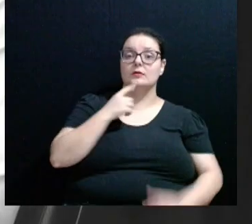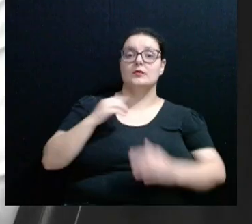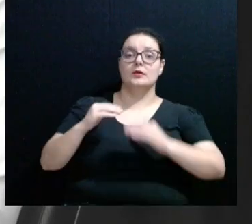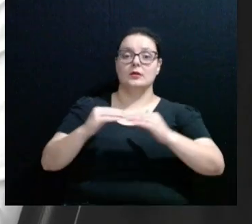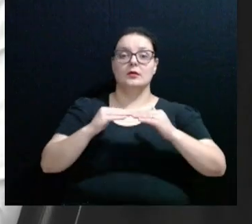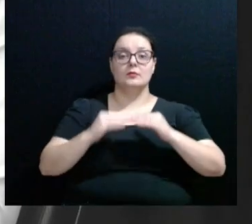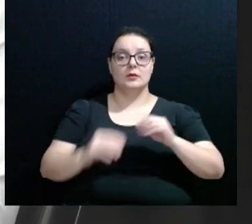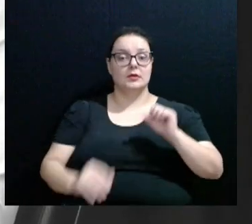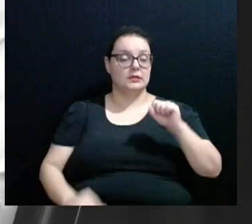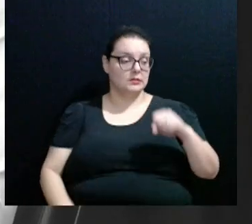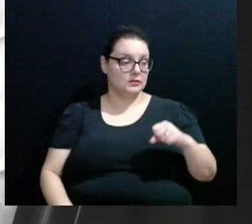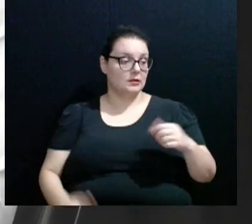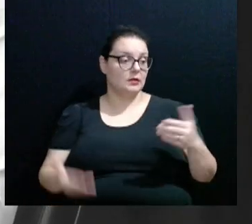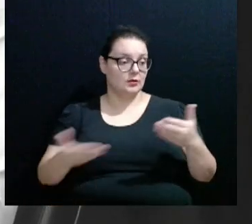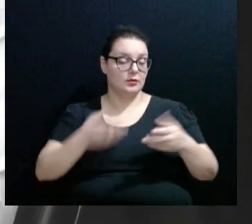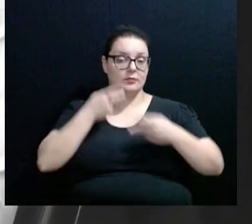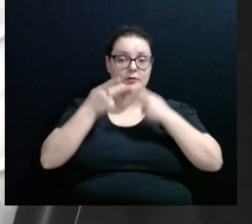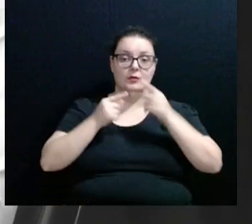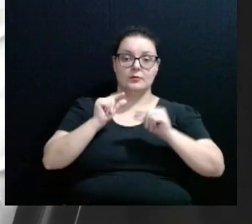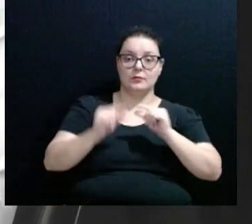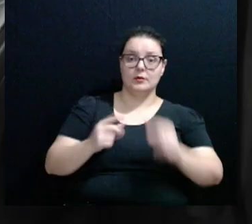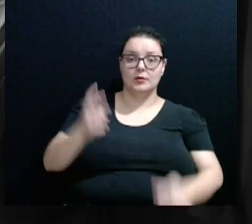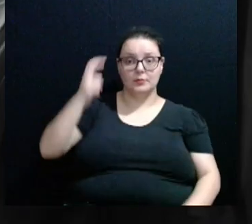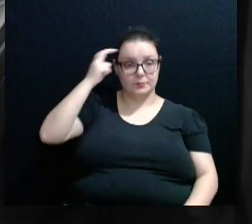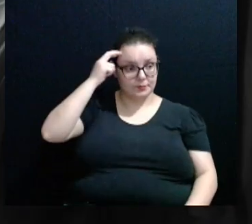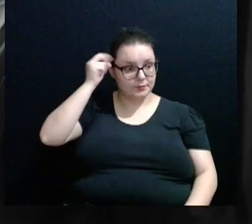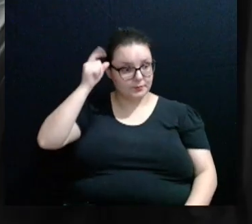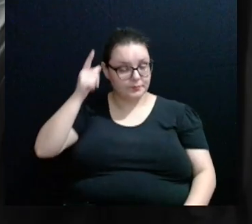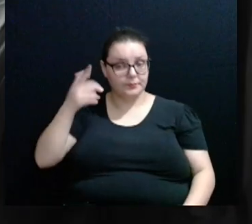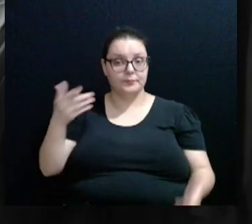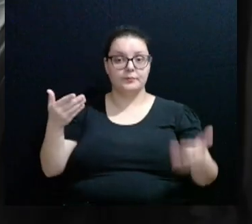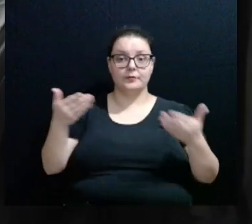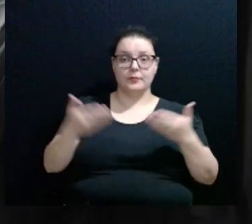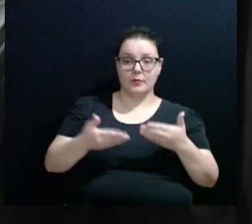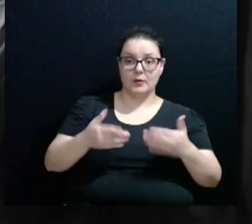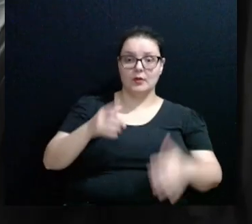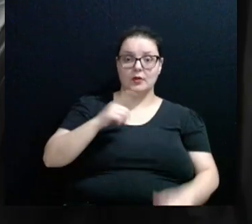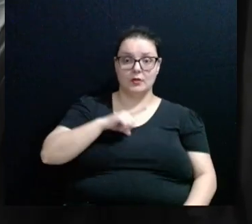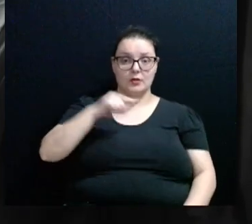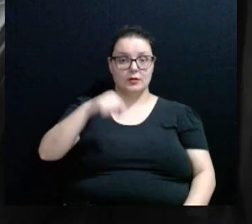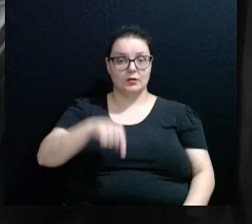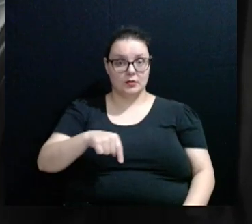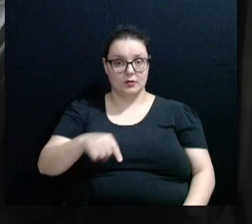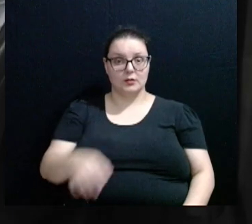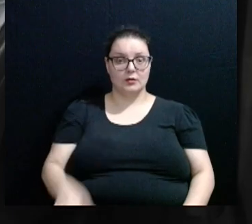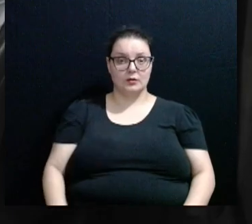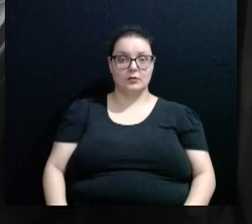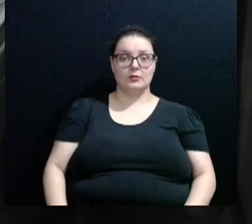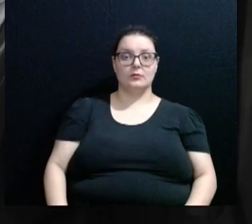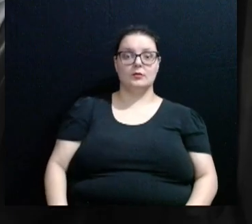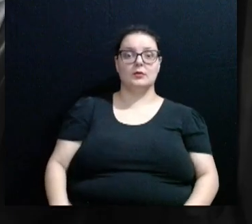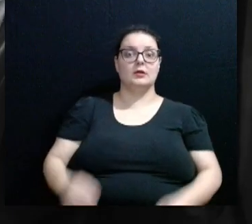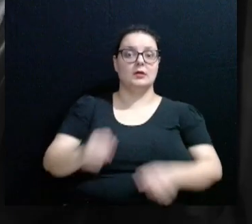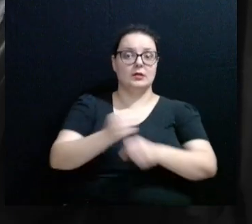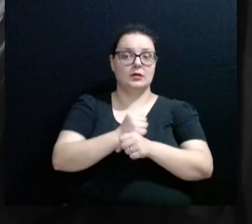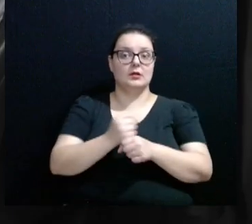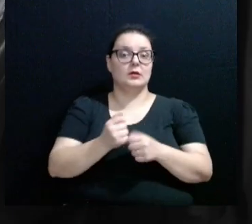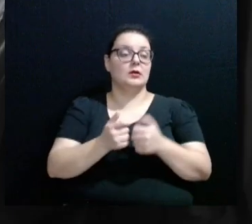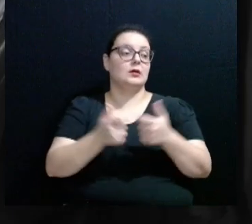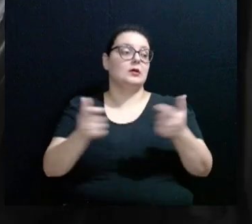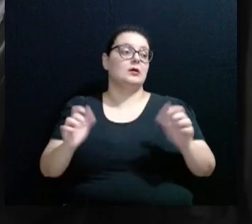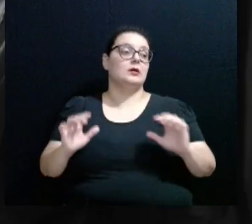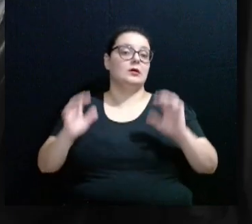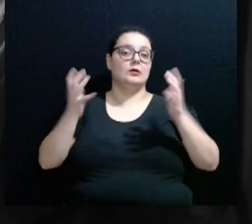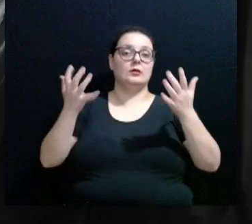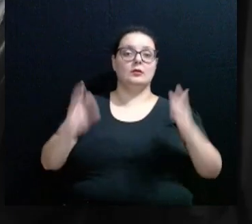Sim. Agora, falando um pouquinho de cultura, hoje a gente tem aqui, inclusive com esse ano mesmo, grandes